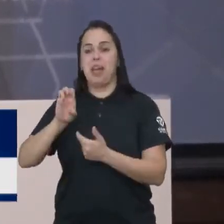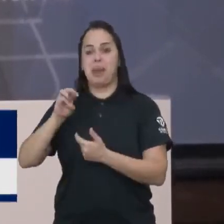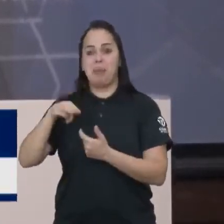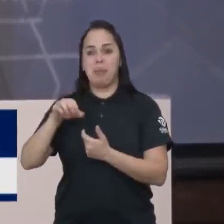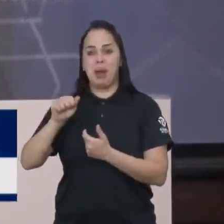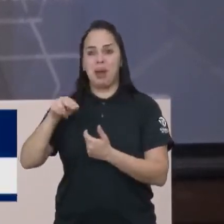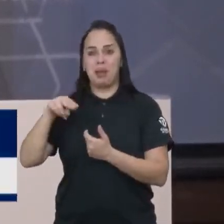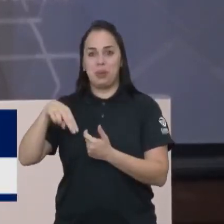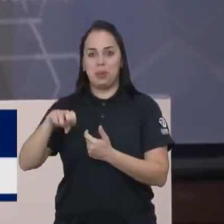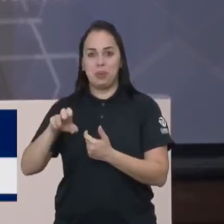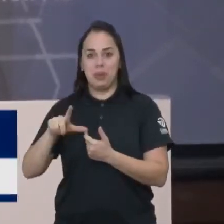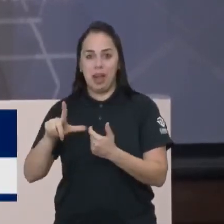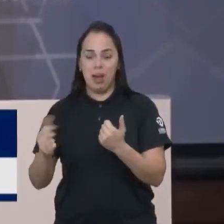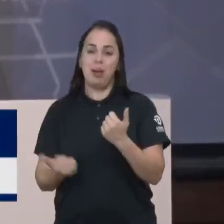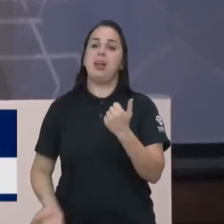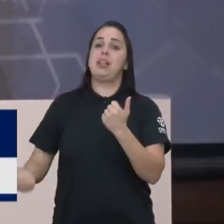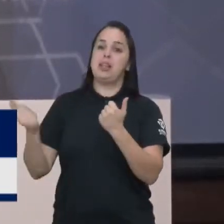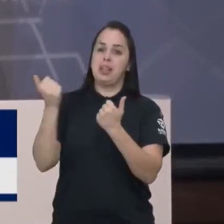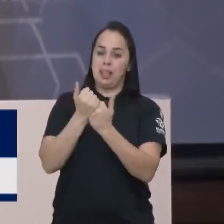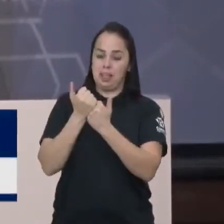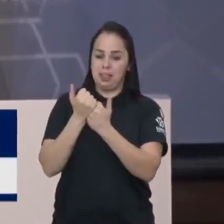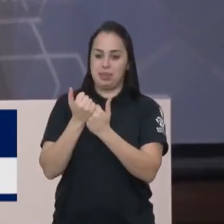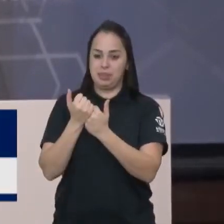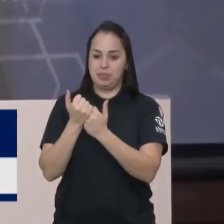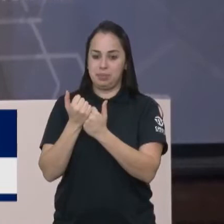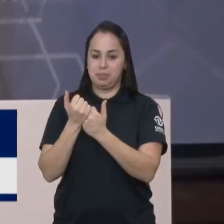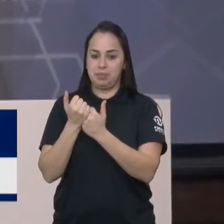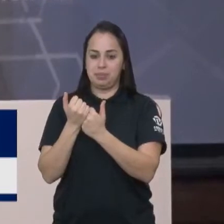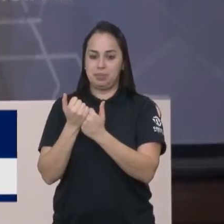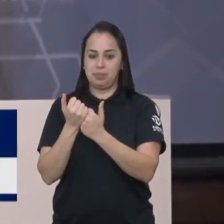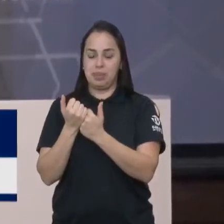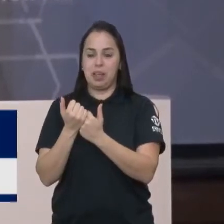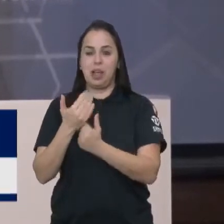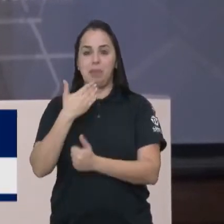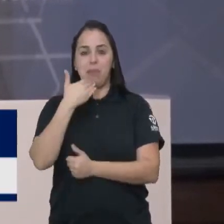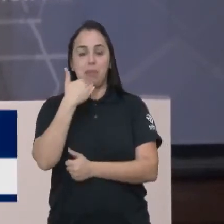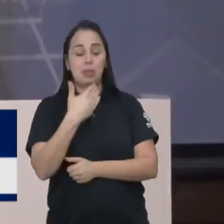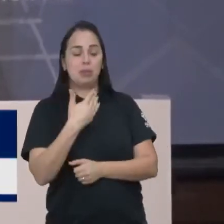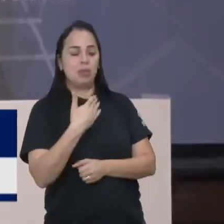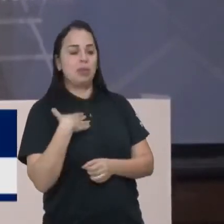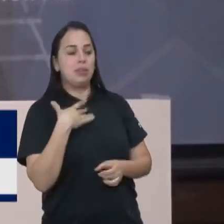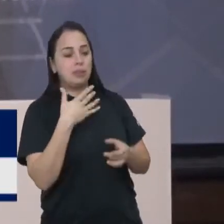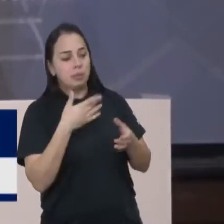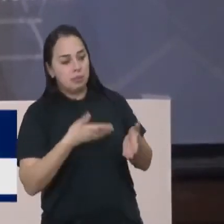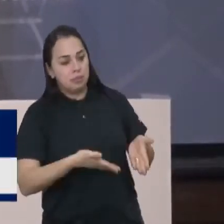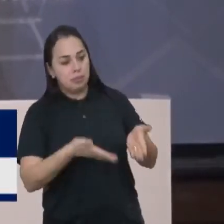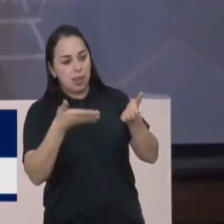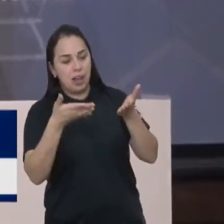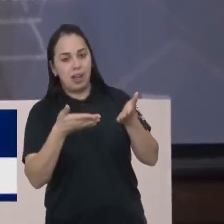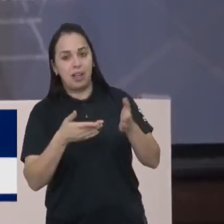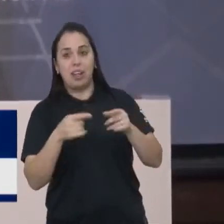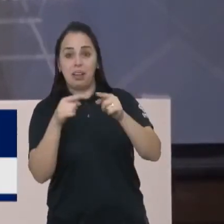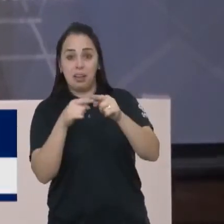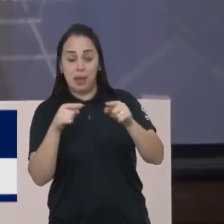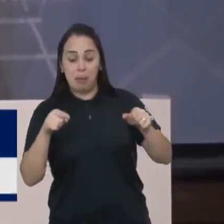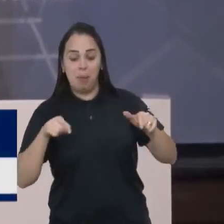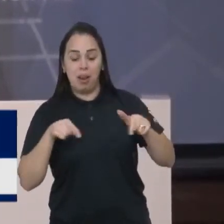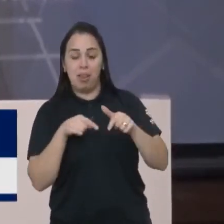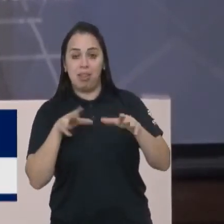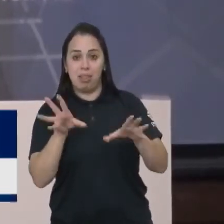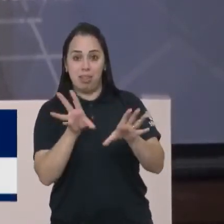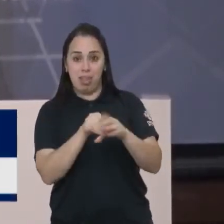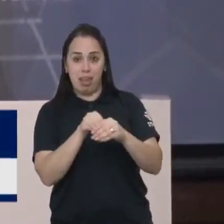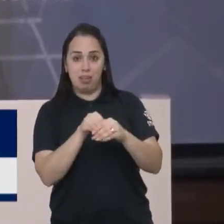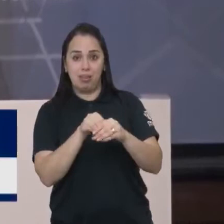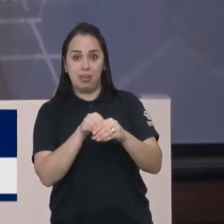segundo mandato, convidou-me a deixar minha origem na Procuradoria Municipal para compor a equipe do gabinete do prefeito, que tive